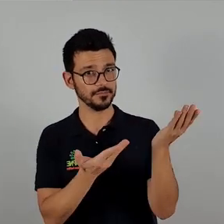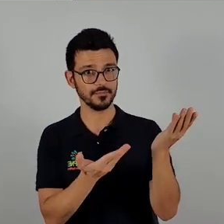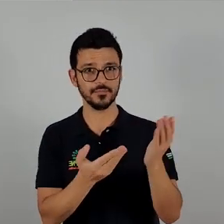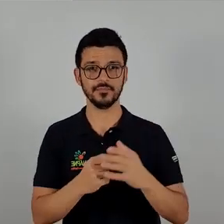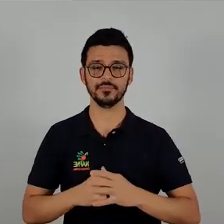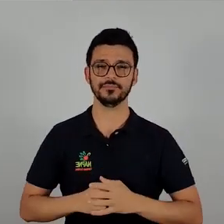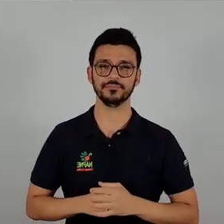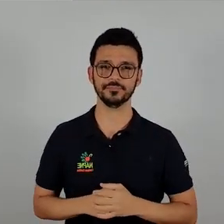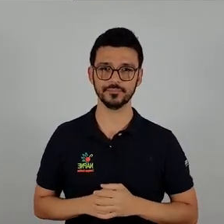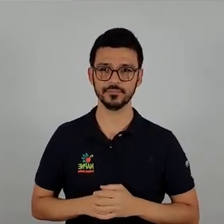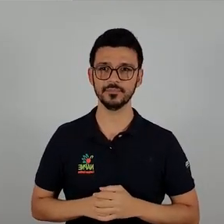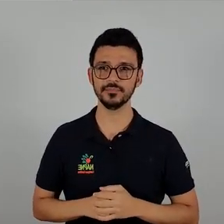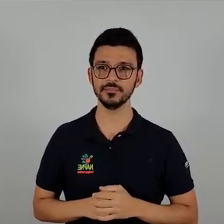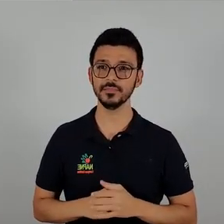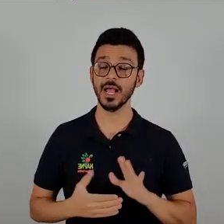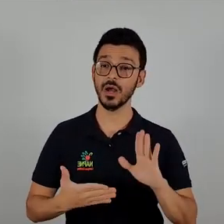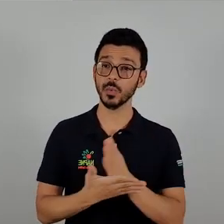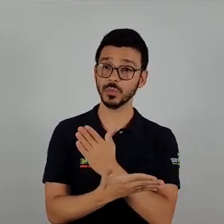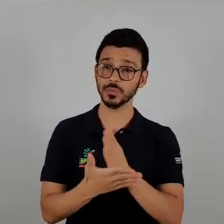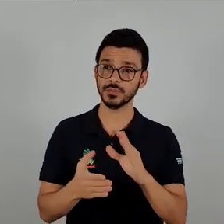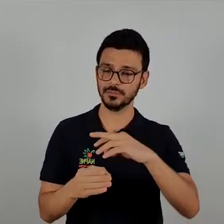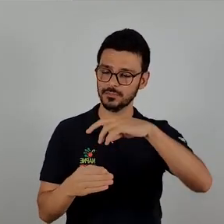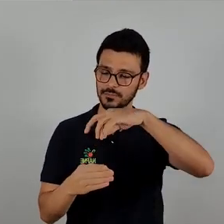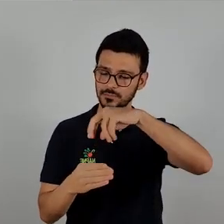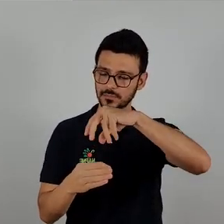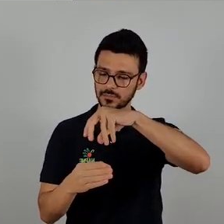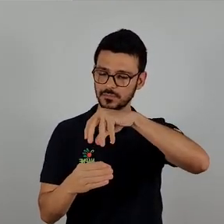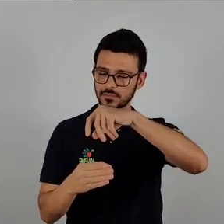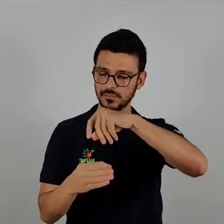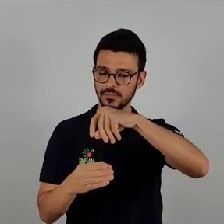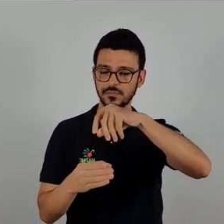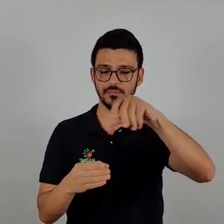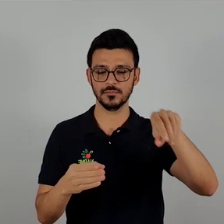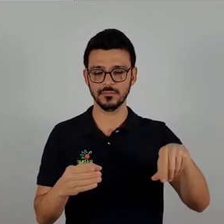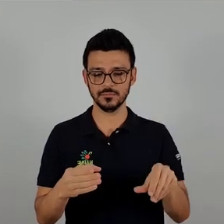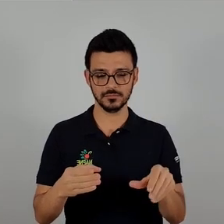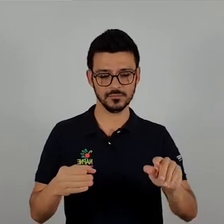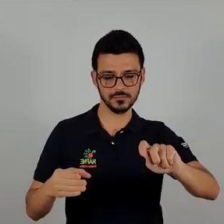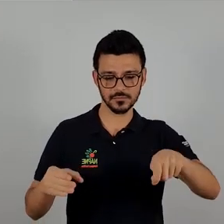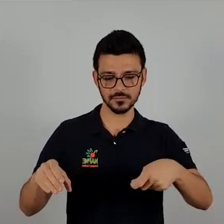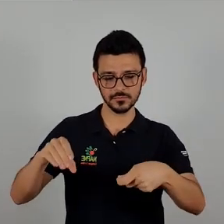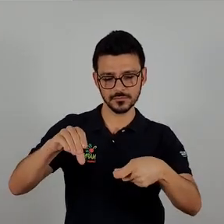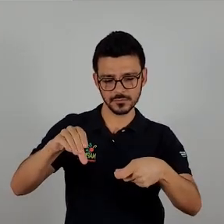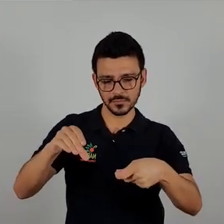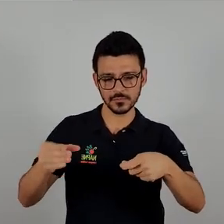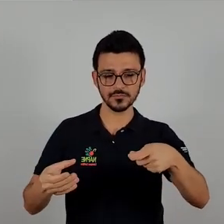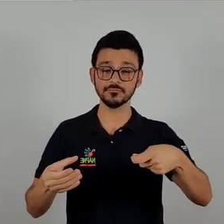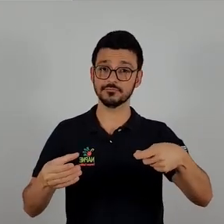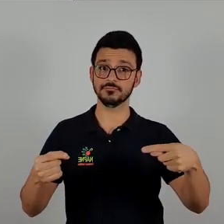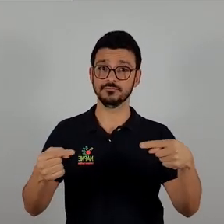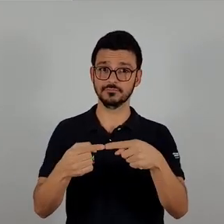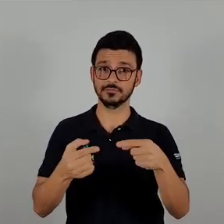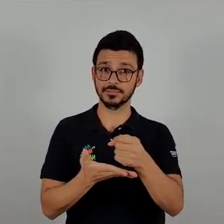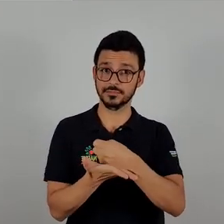essa montoeira de coisa do que se trata e do que é. Pois é, na verdade, nós temos aqui raízes,